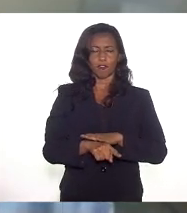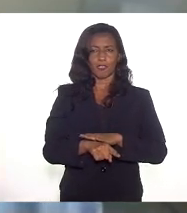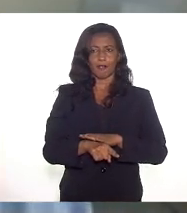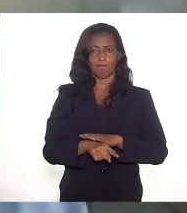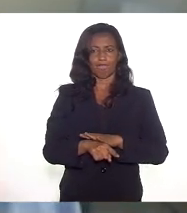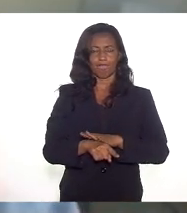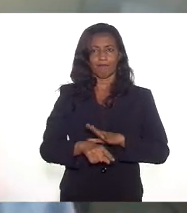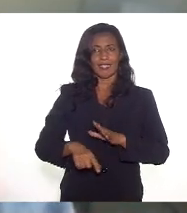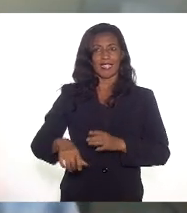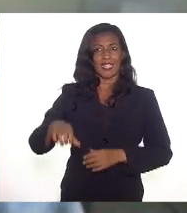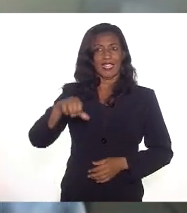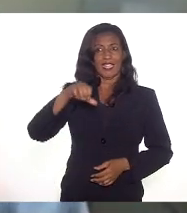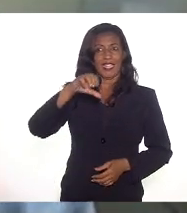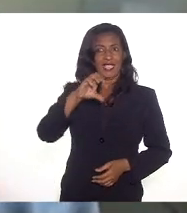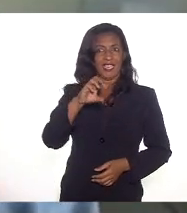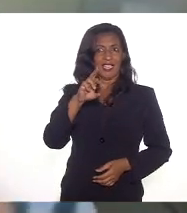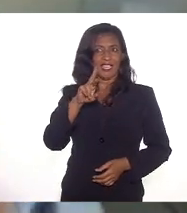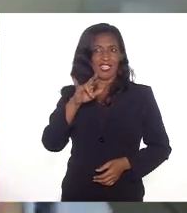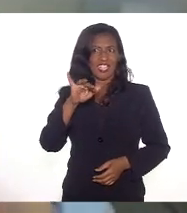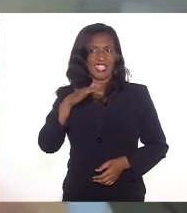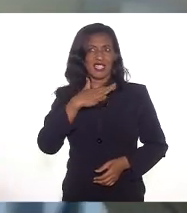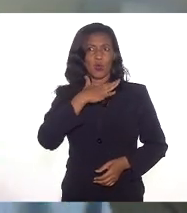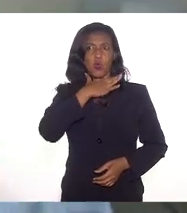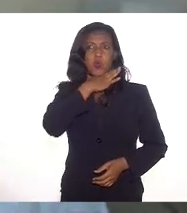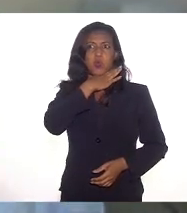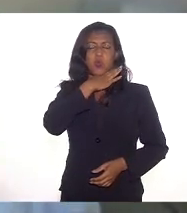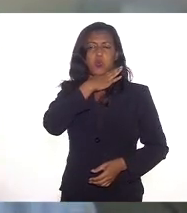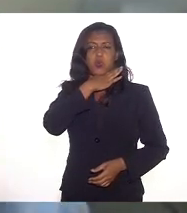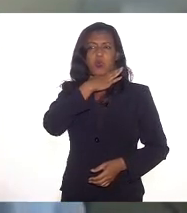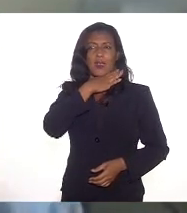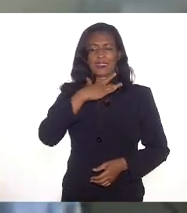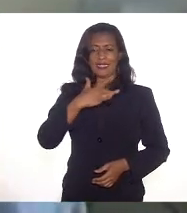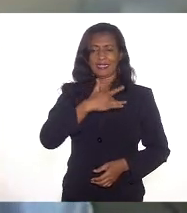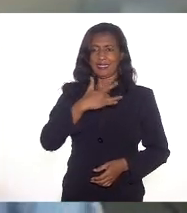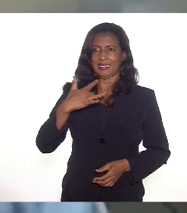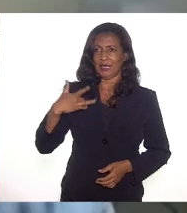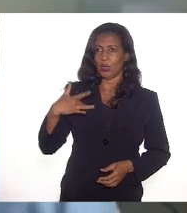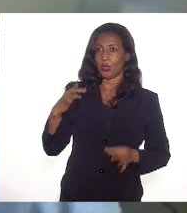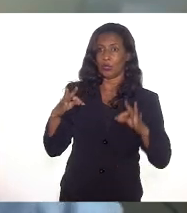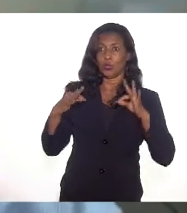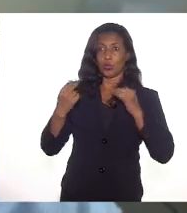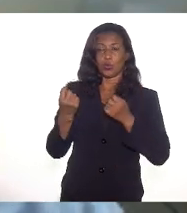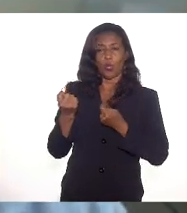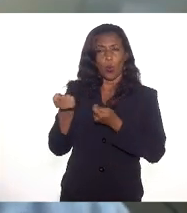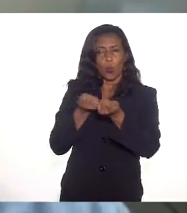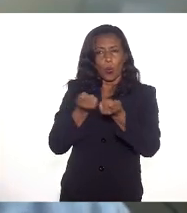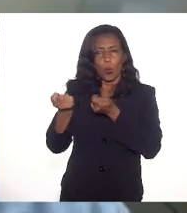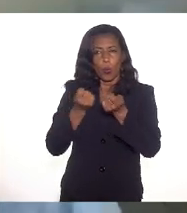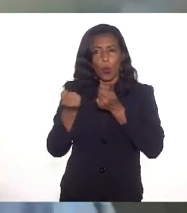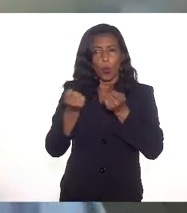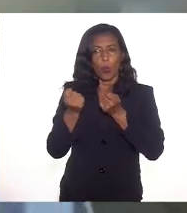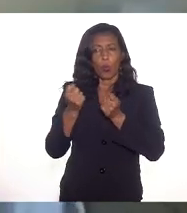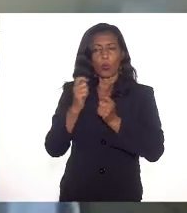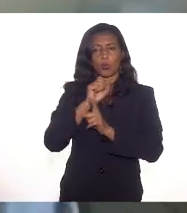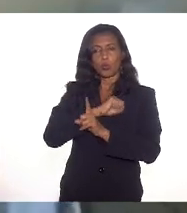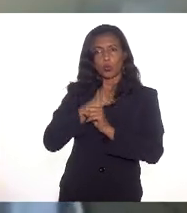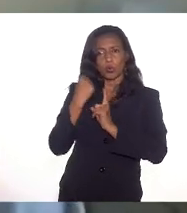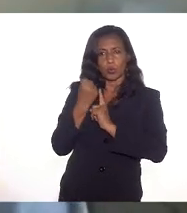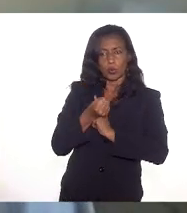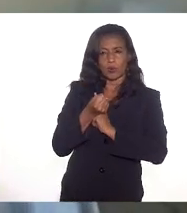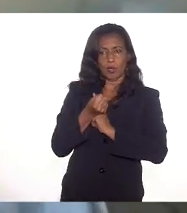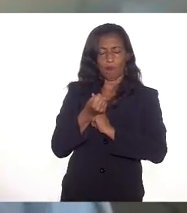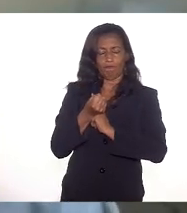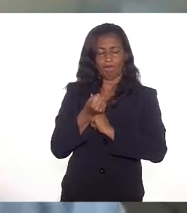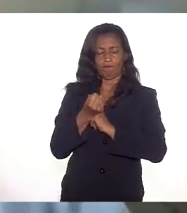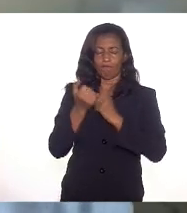sanitária e suas consequências econômicas sociais, que vai se